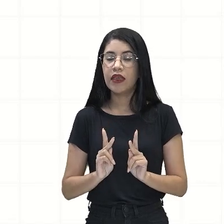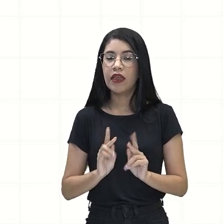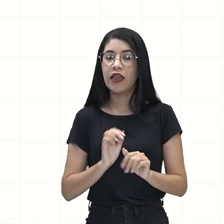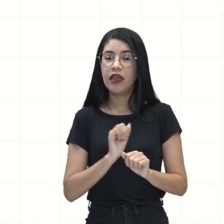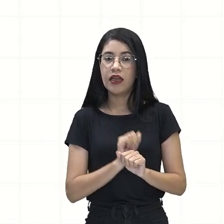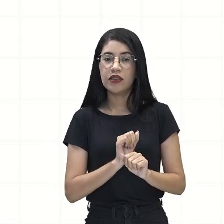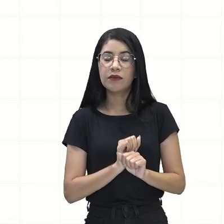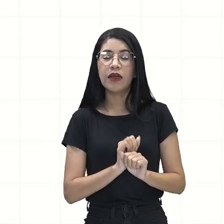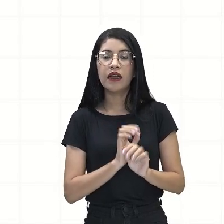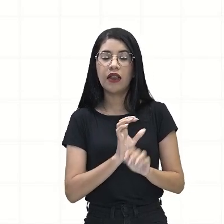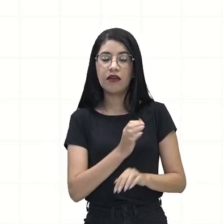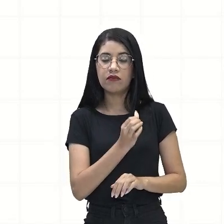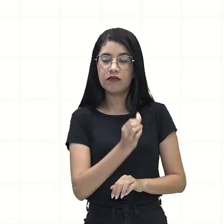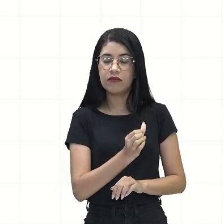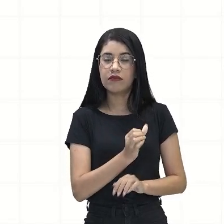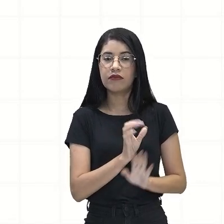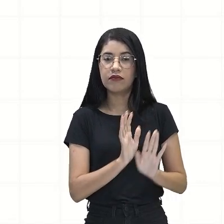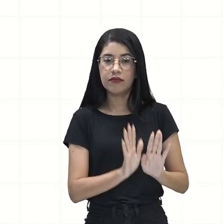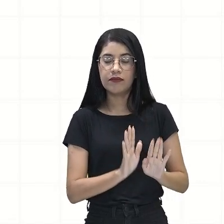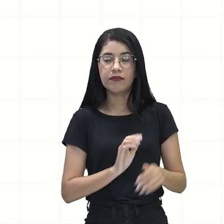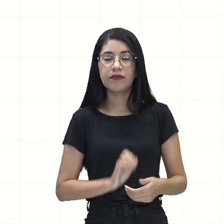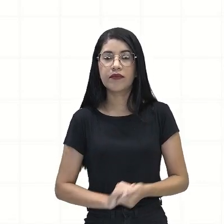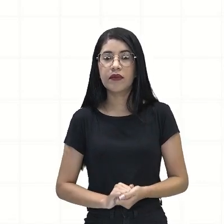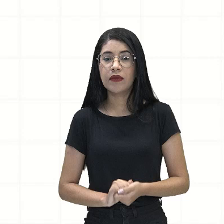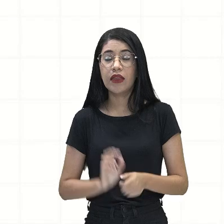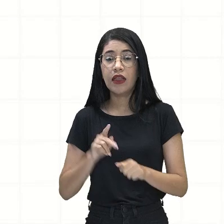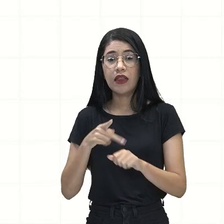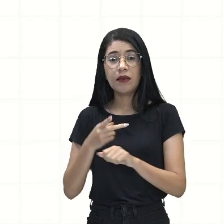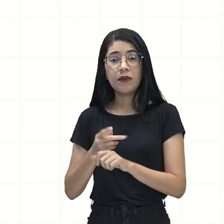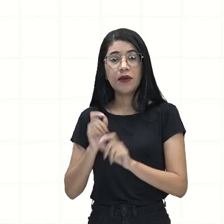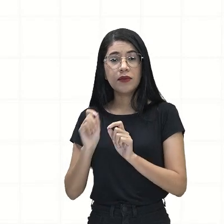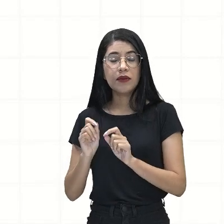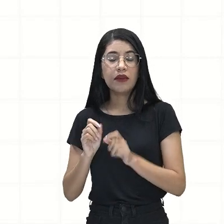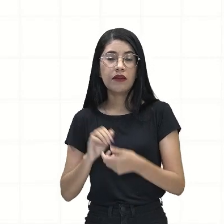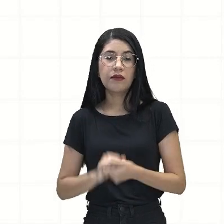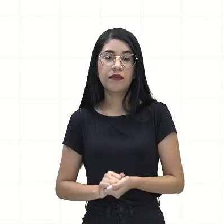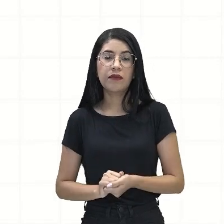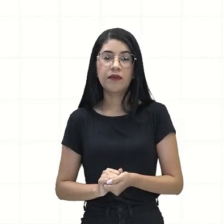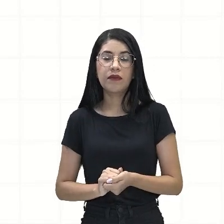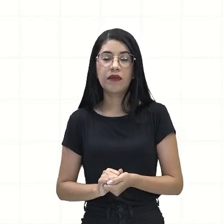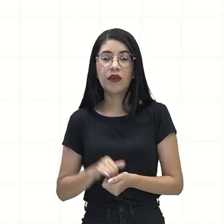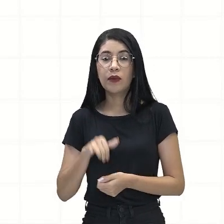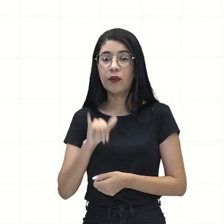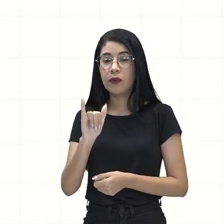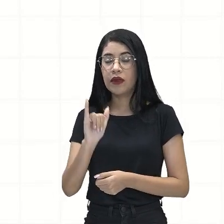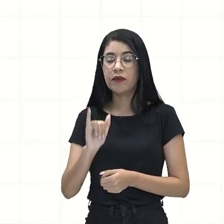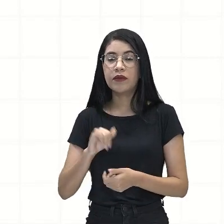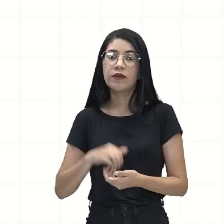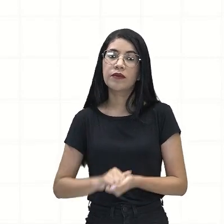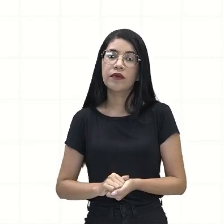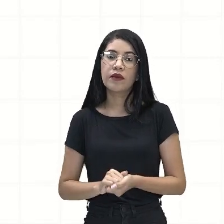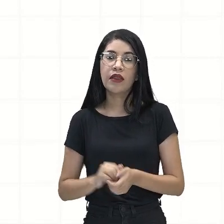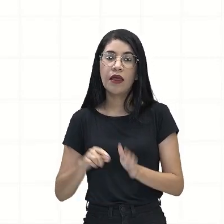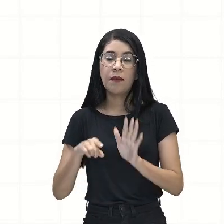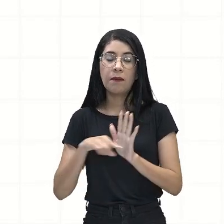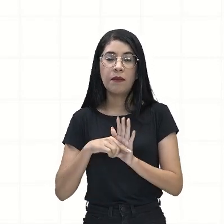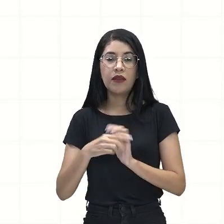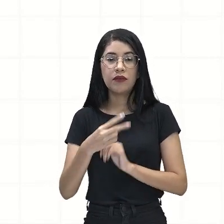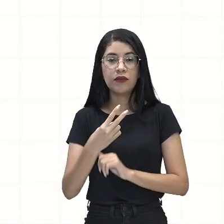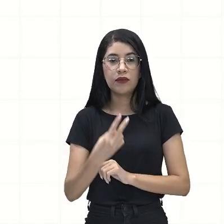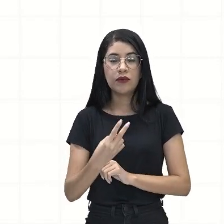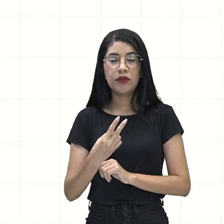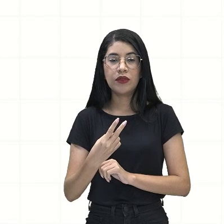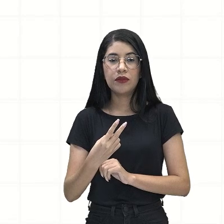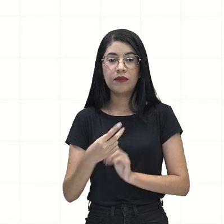essa subtração. Aí depois, a gente subtrai aqui, ó, o y. Então, essa subtração vai ficar